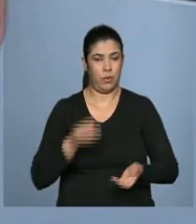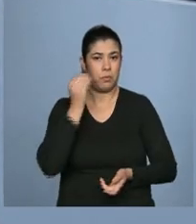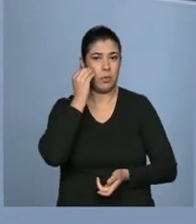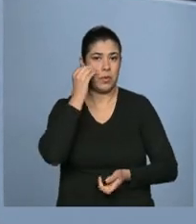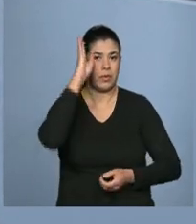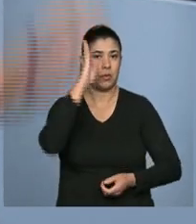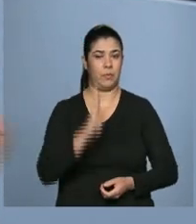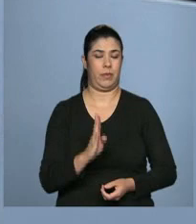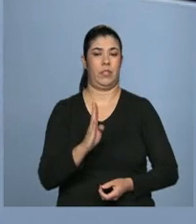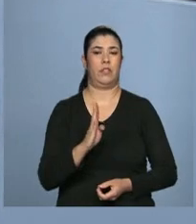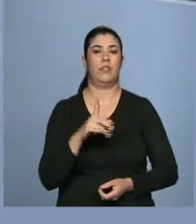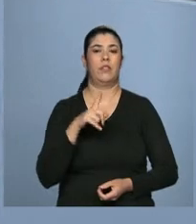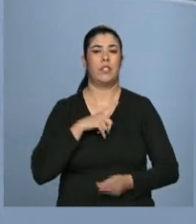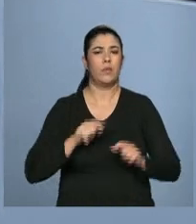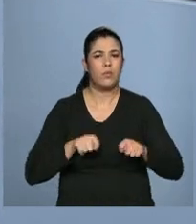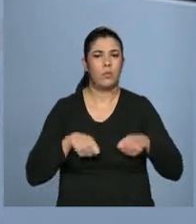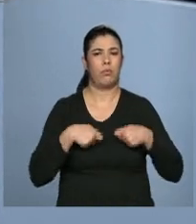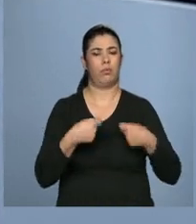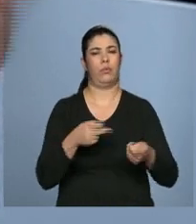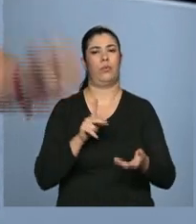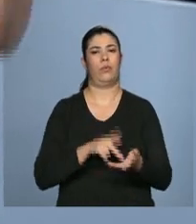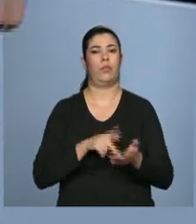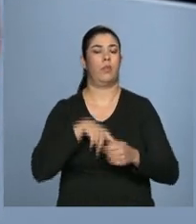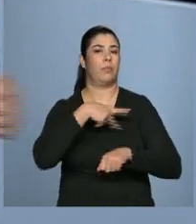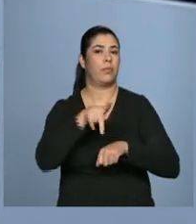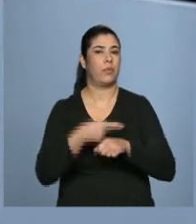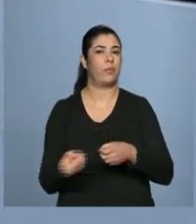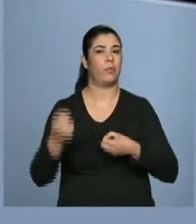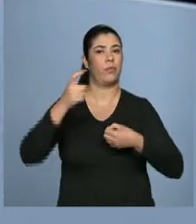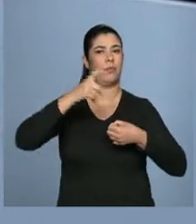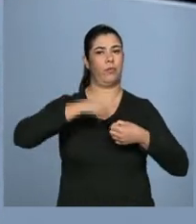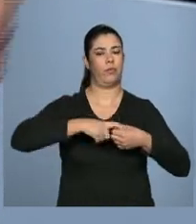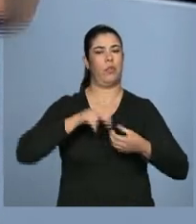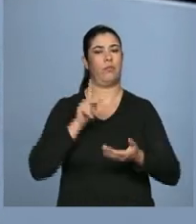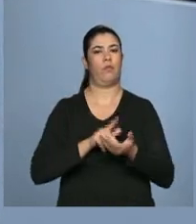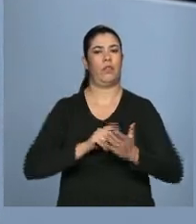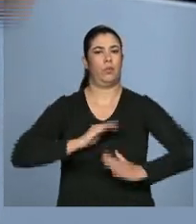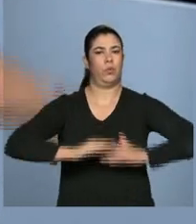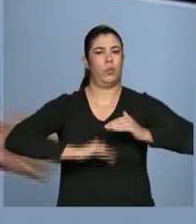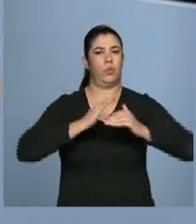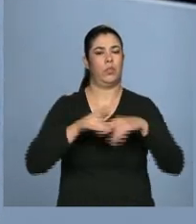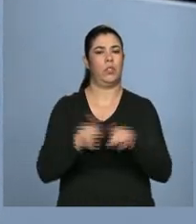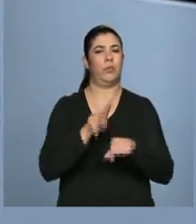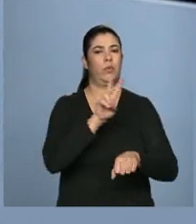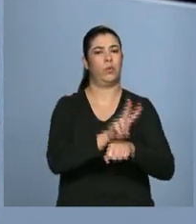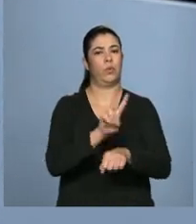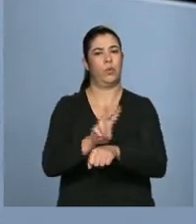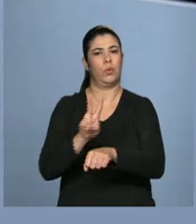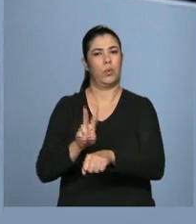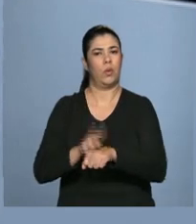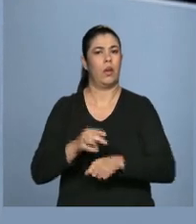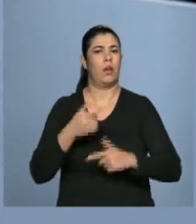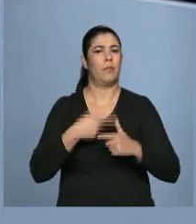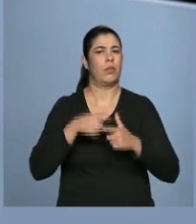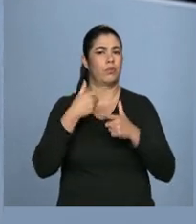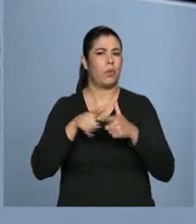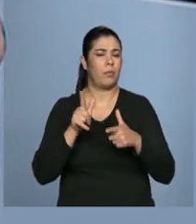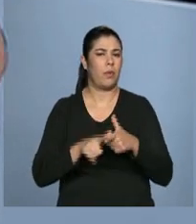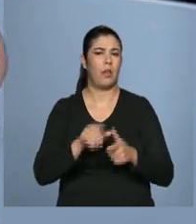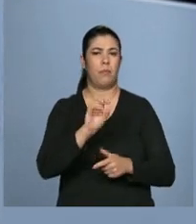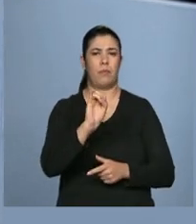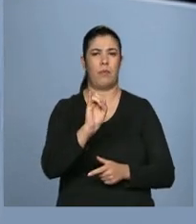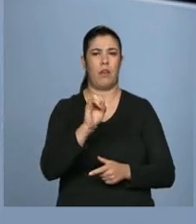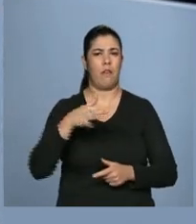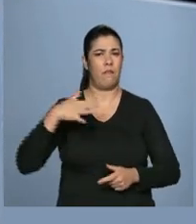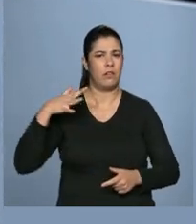Brasil, fazendo um grande esforço para o país voltar a crescer, para a gente controlar a inflação. Nós